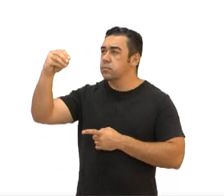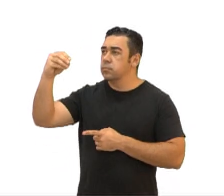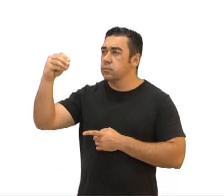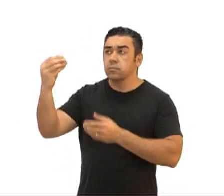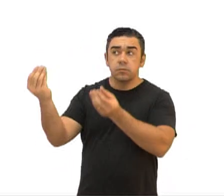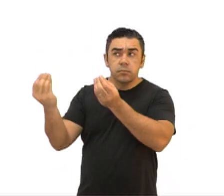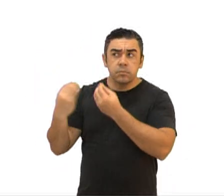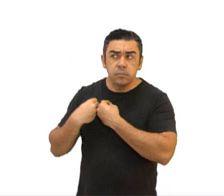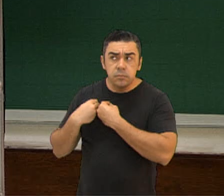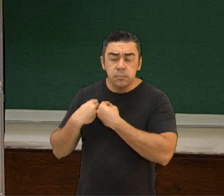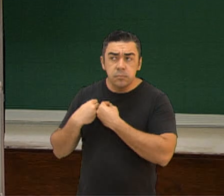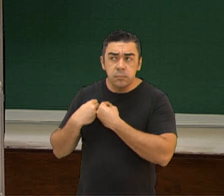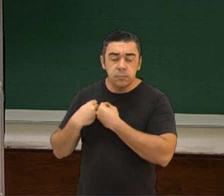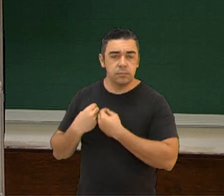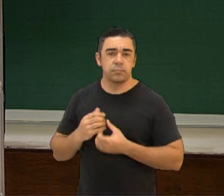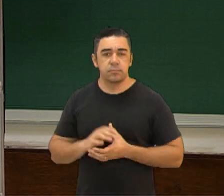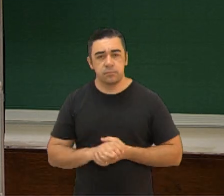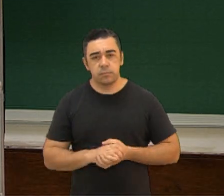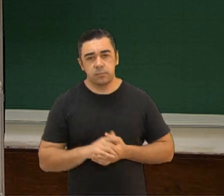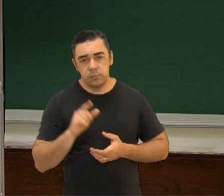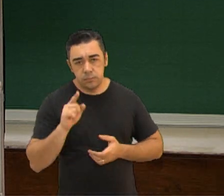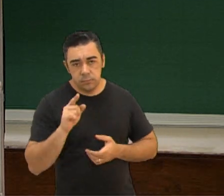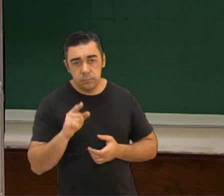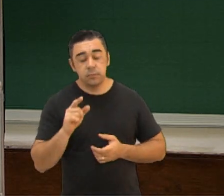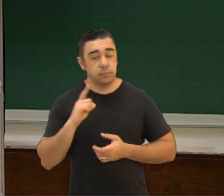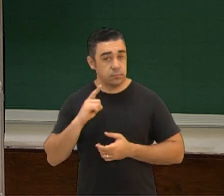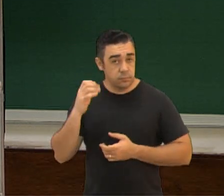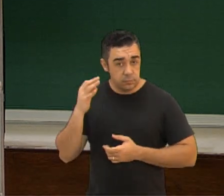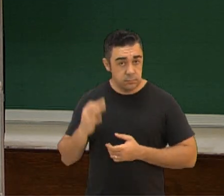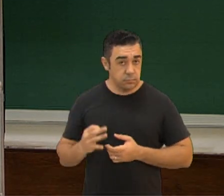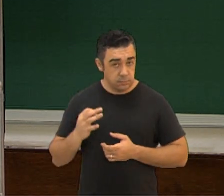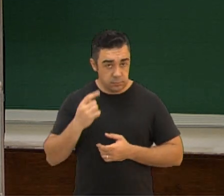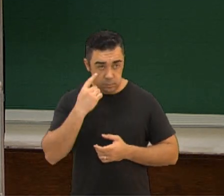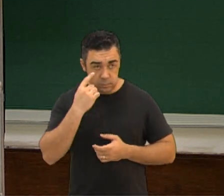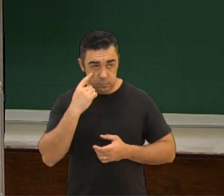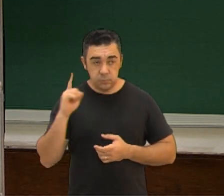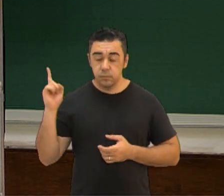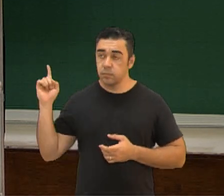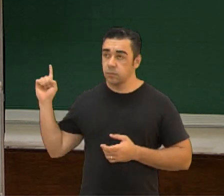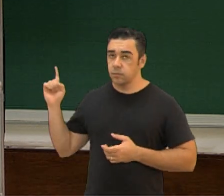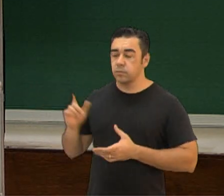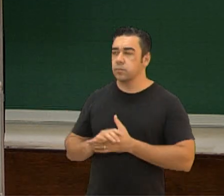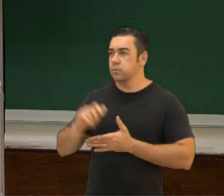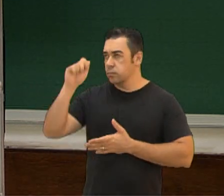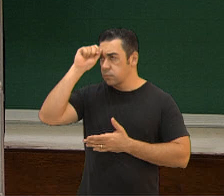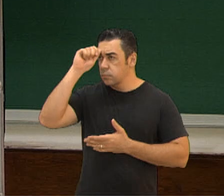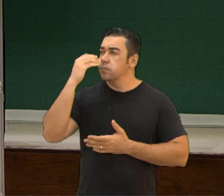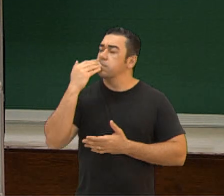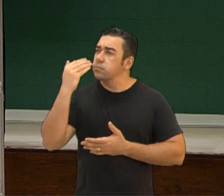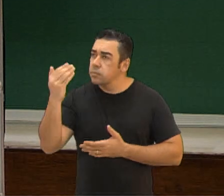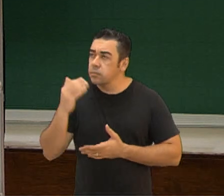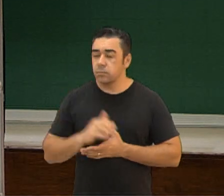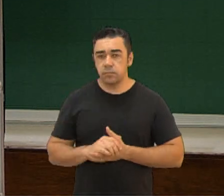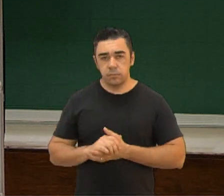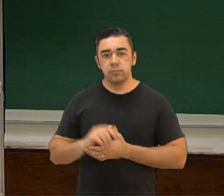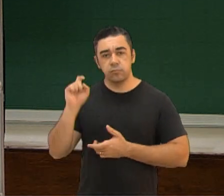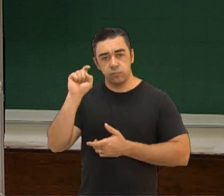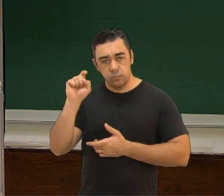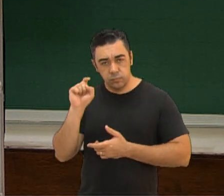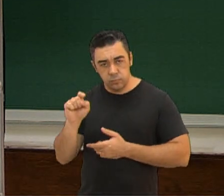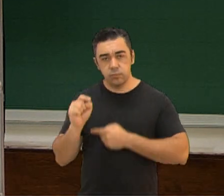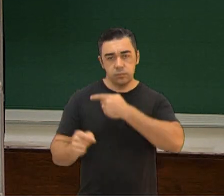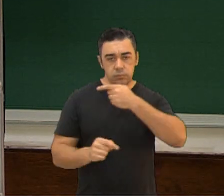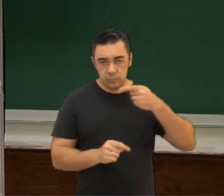Uma possibilidade de vocês terem acertado essa resposta pode ser assim. Aladim, então, pediu ao gênio. 2 pontos na outra